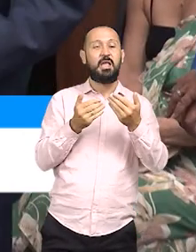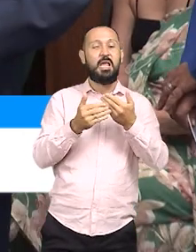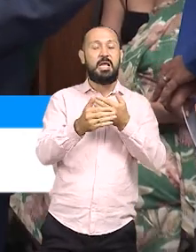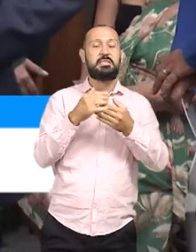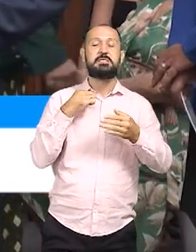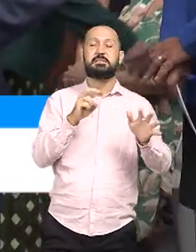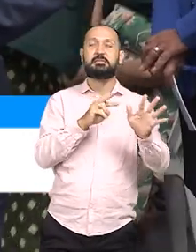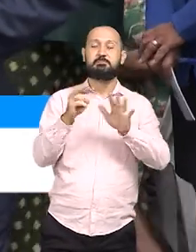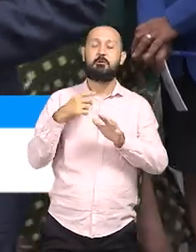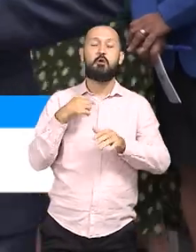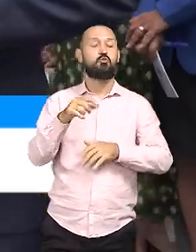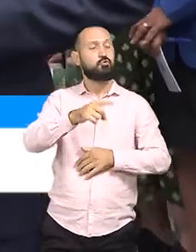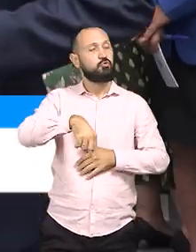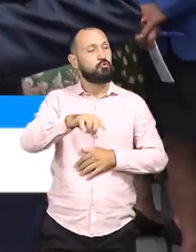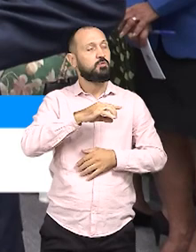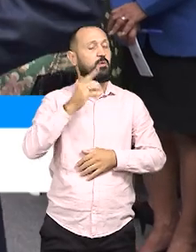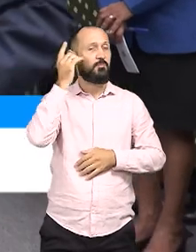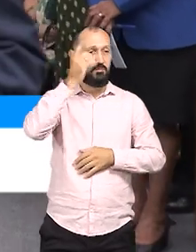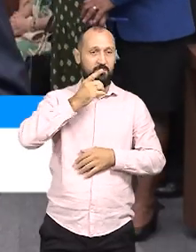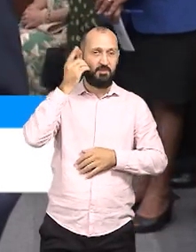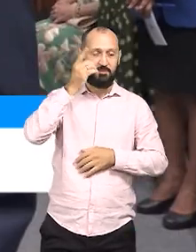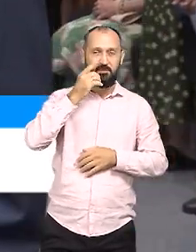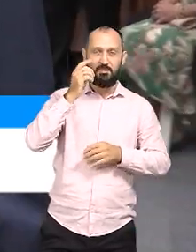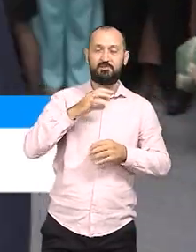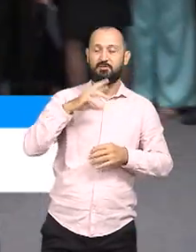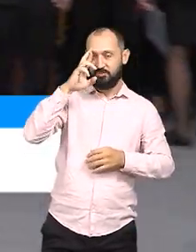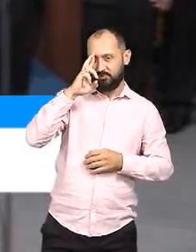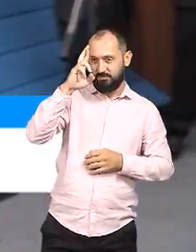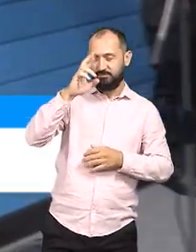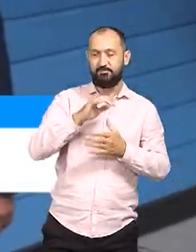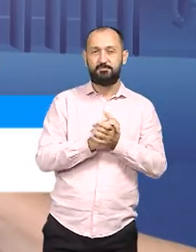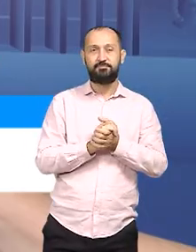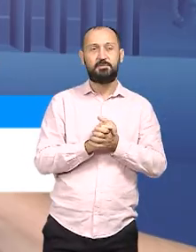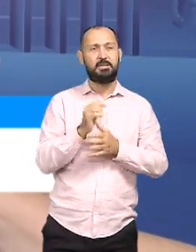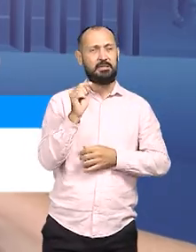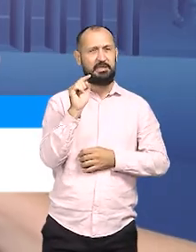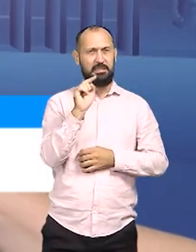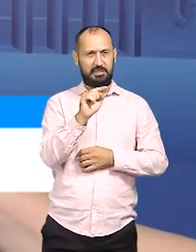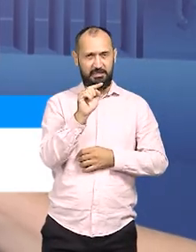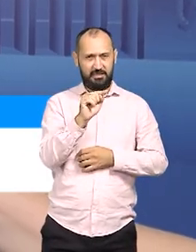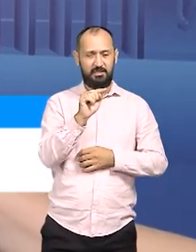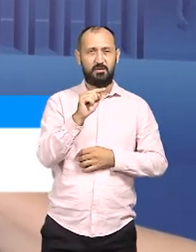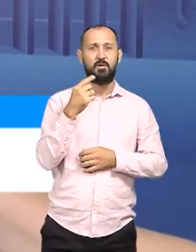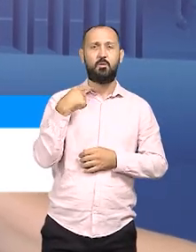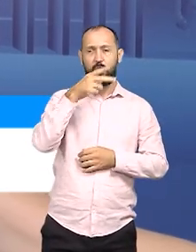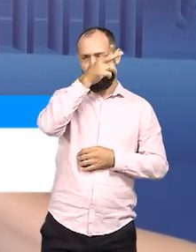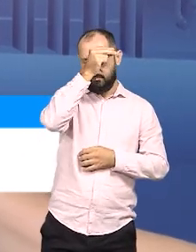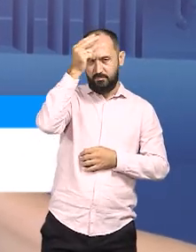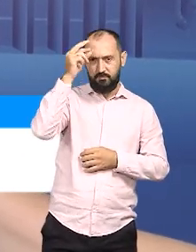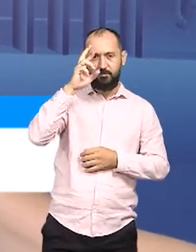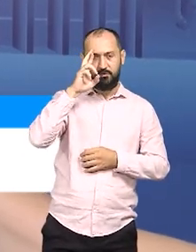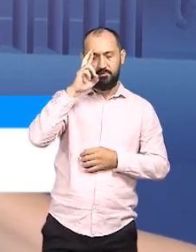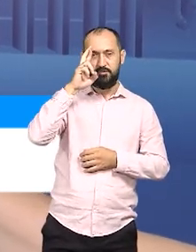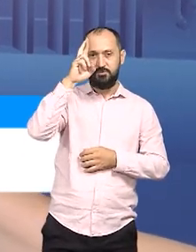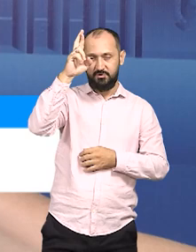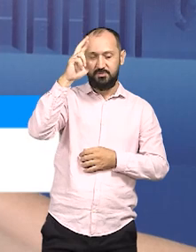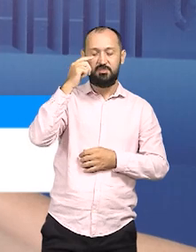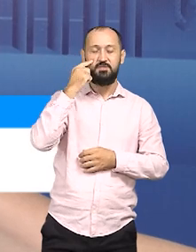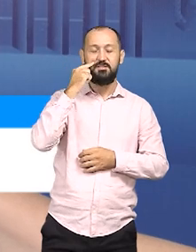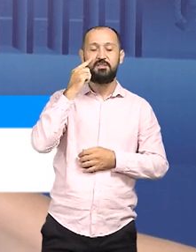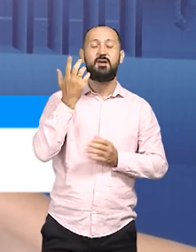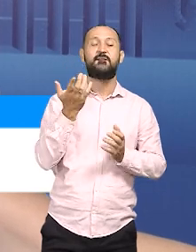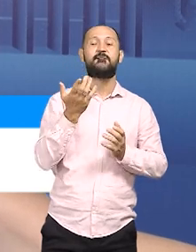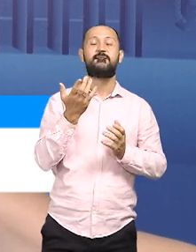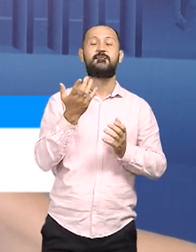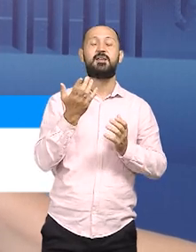semana e foi recebido pelos demais deputados e autoridades quando o prefeito Paulo foi chefe da casa civil e